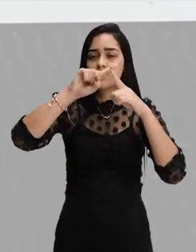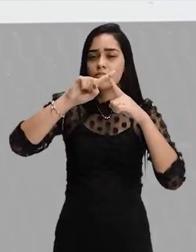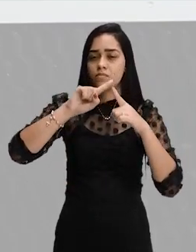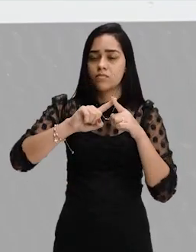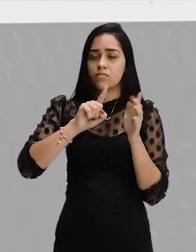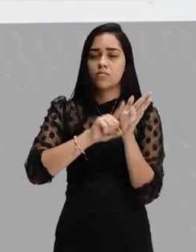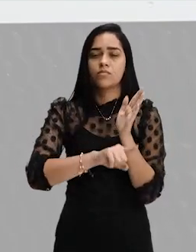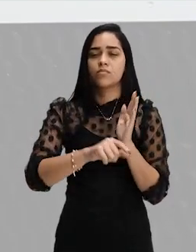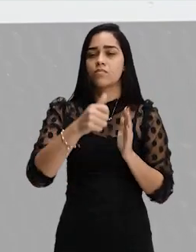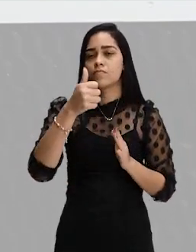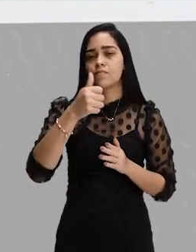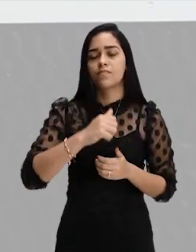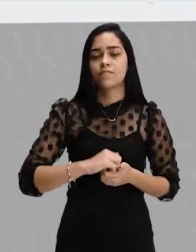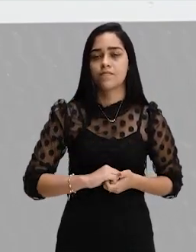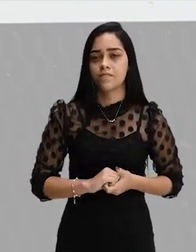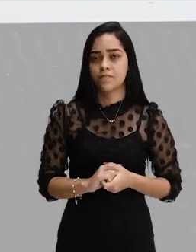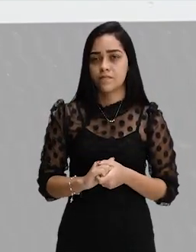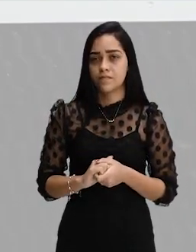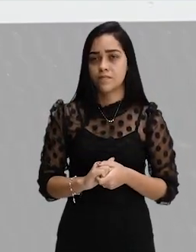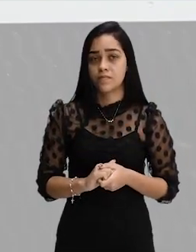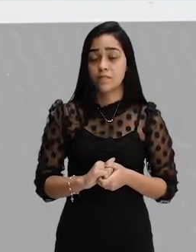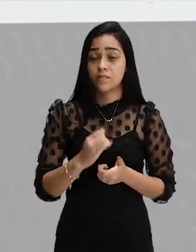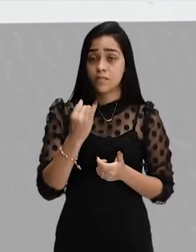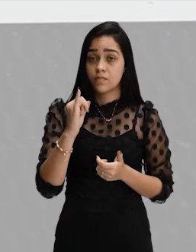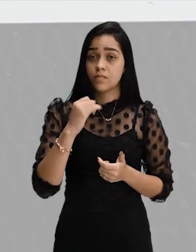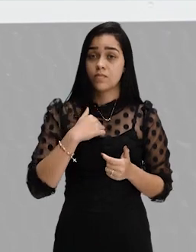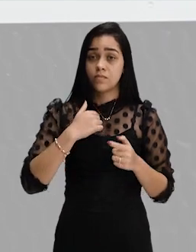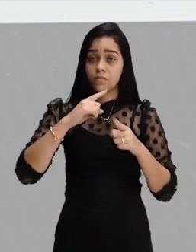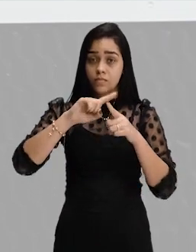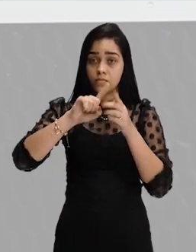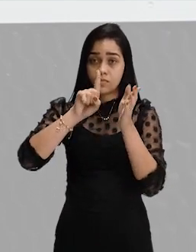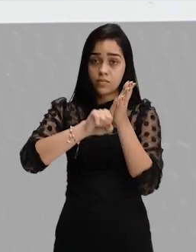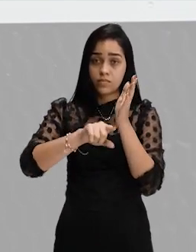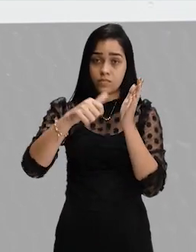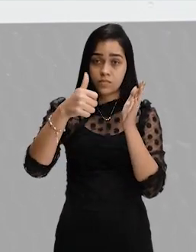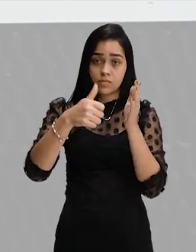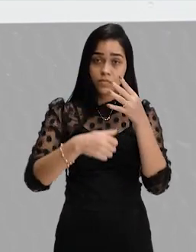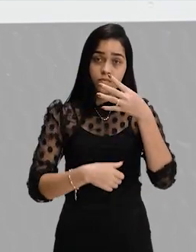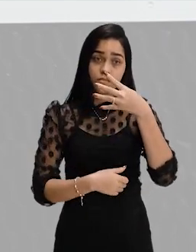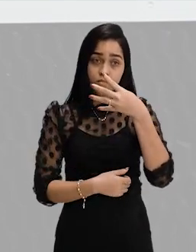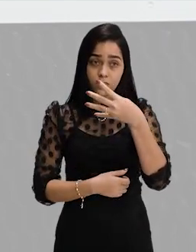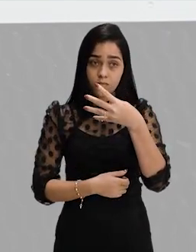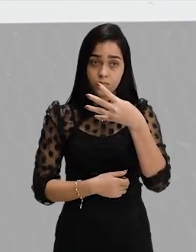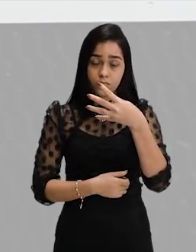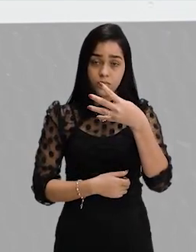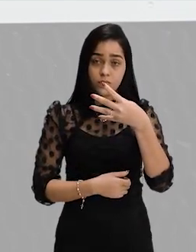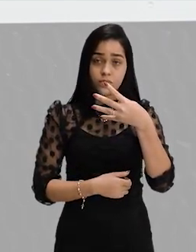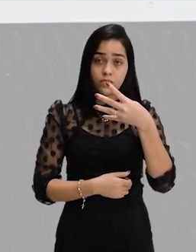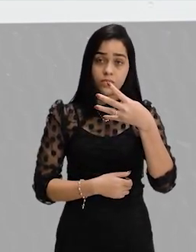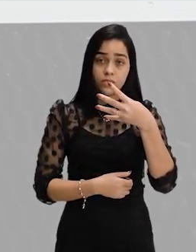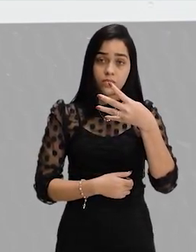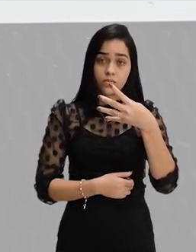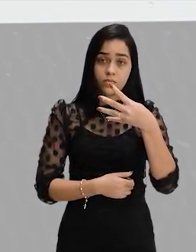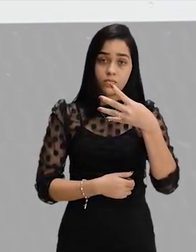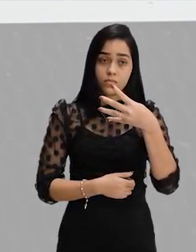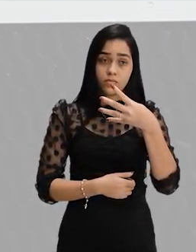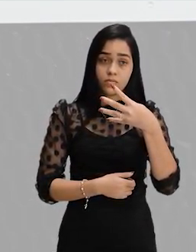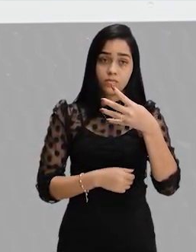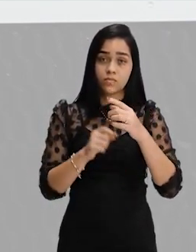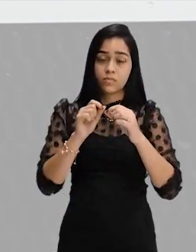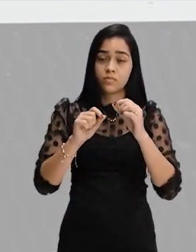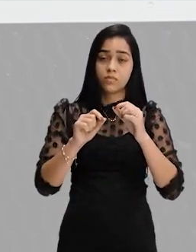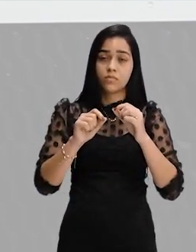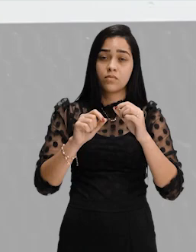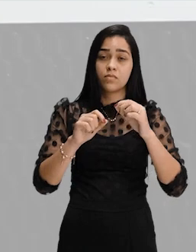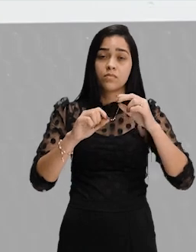aqui por menos 1. Se eu multiplicar isso por menos 1, vai ficar 4 menor que 1. Eita,